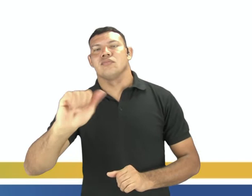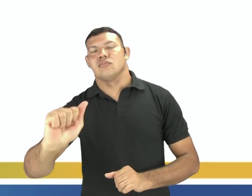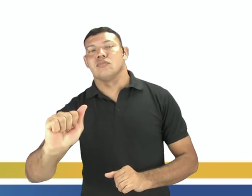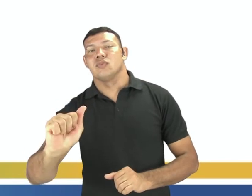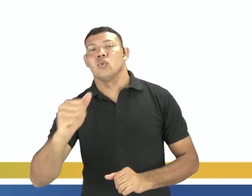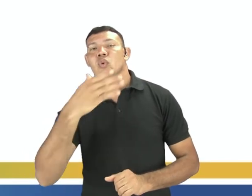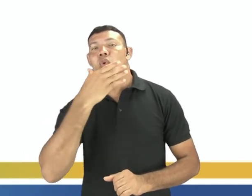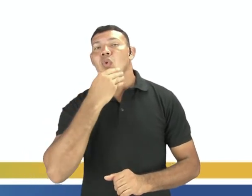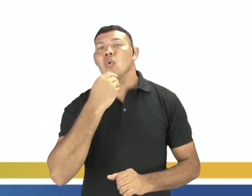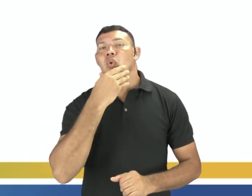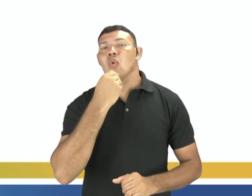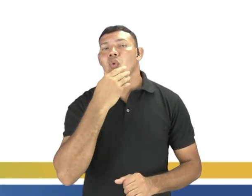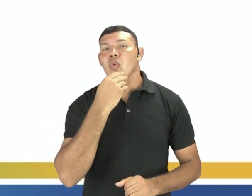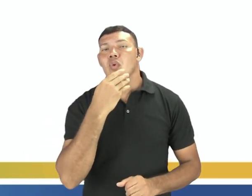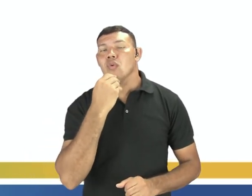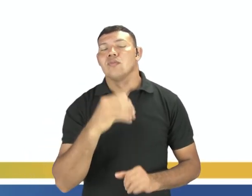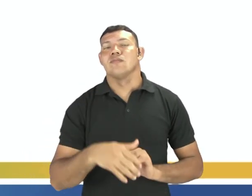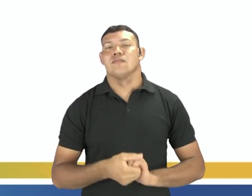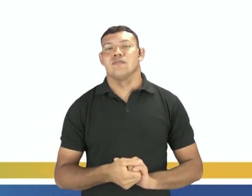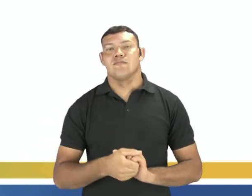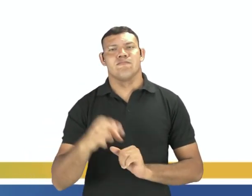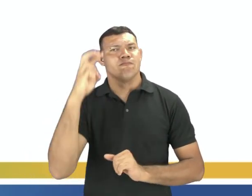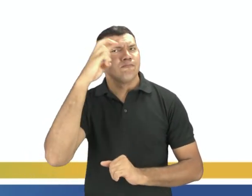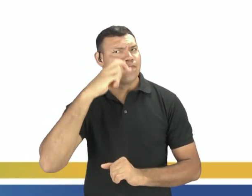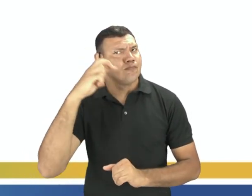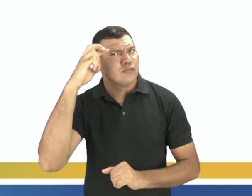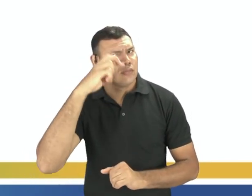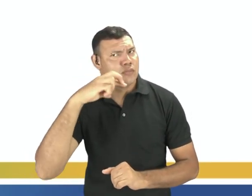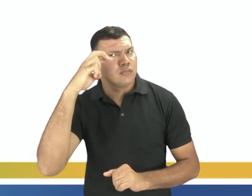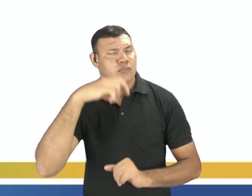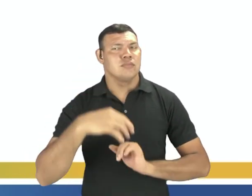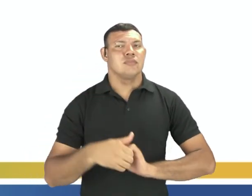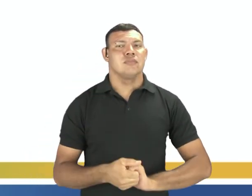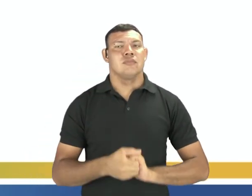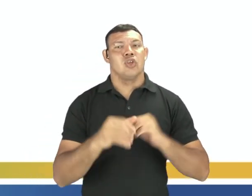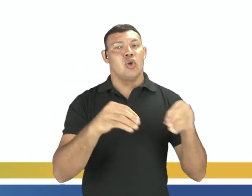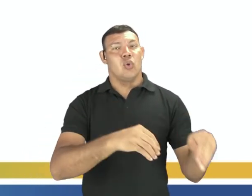nos meninos? Observe.